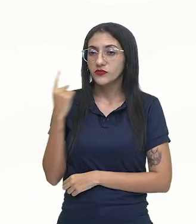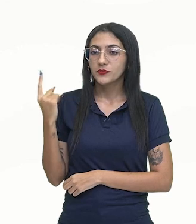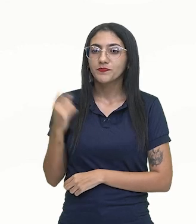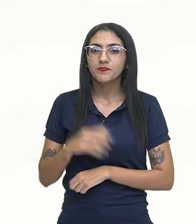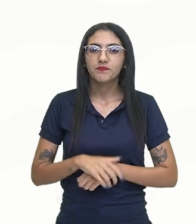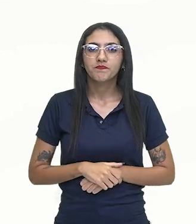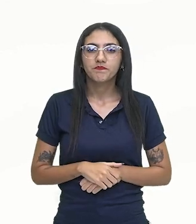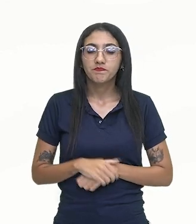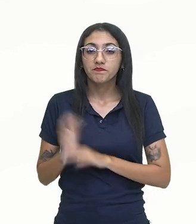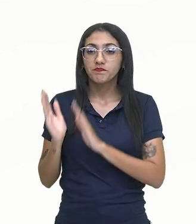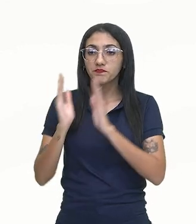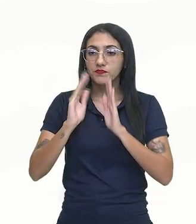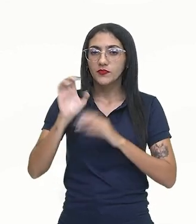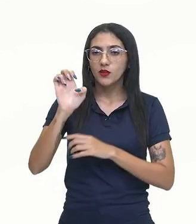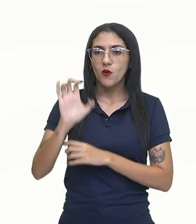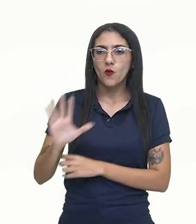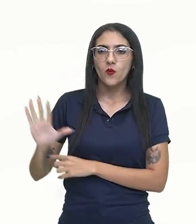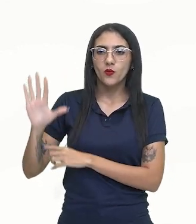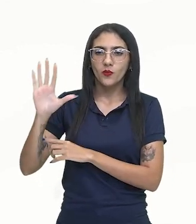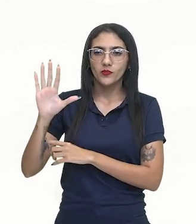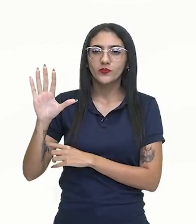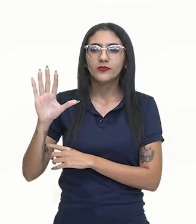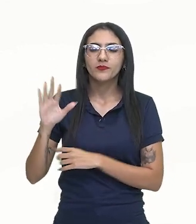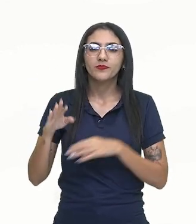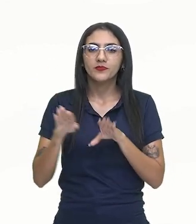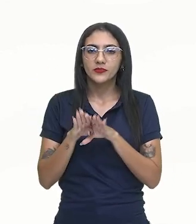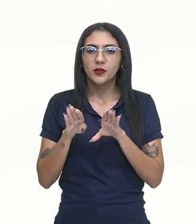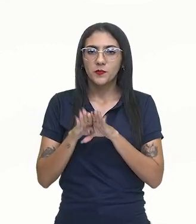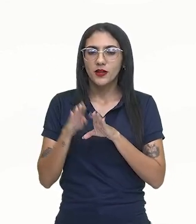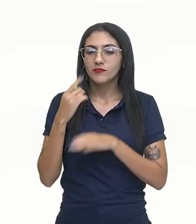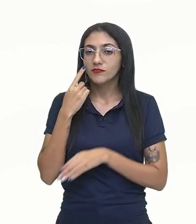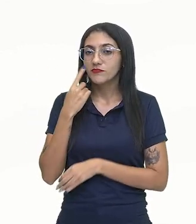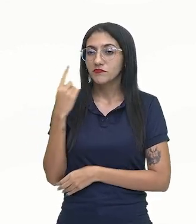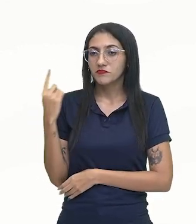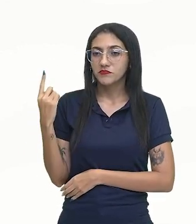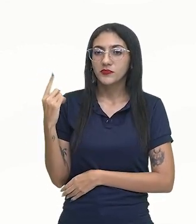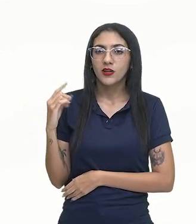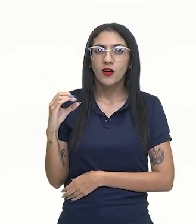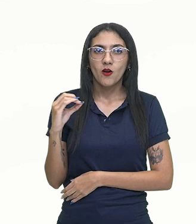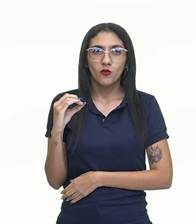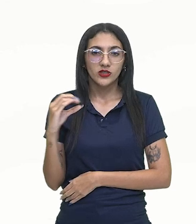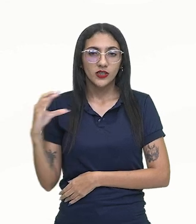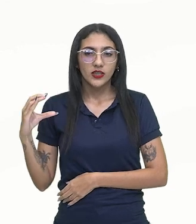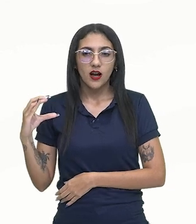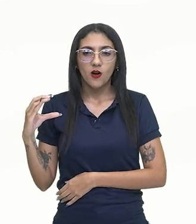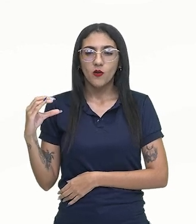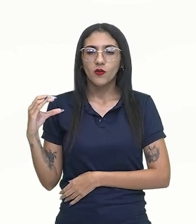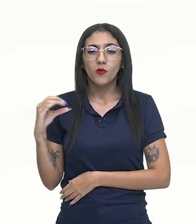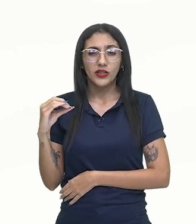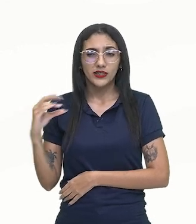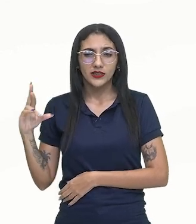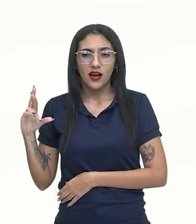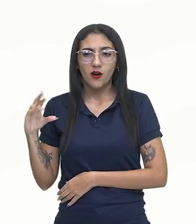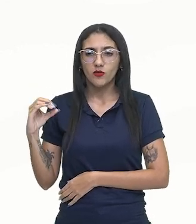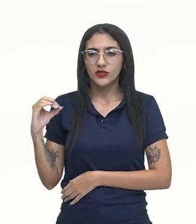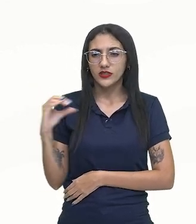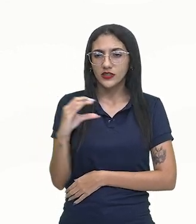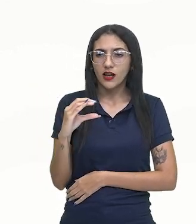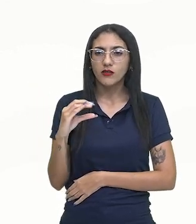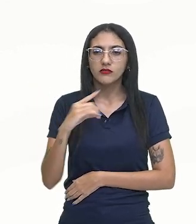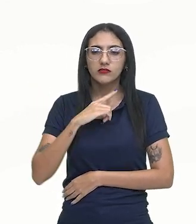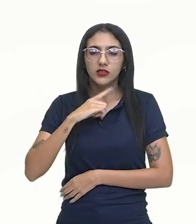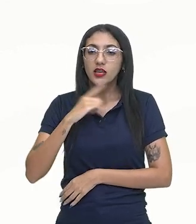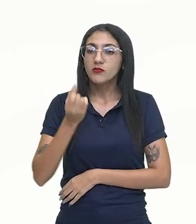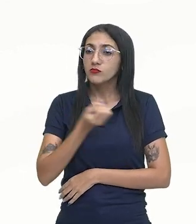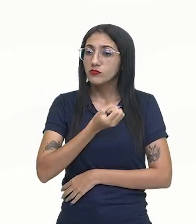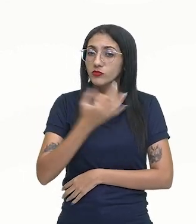aqui na Europa Ocidental, né, também tem e na Europa Oriental também, na Europa como um todo, tem também uma quantidade muito relevante